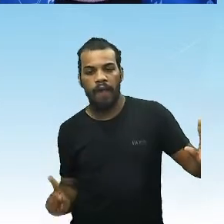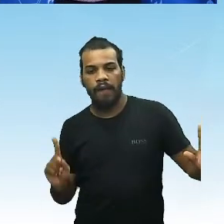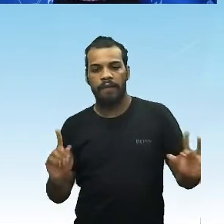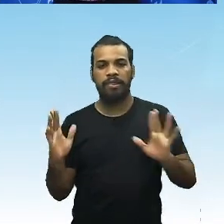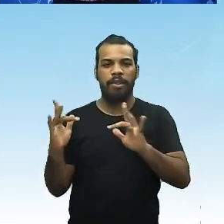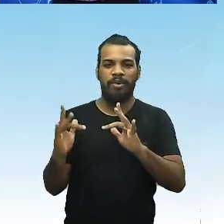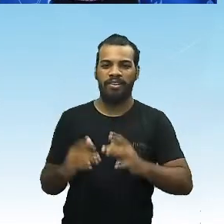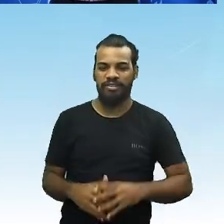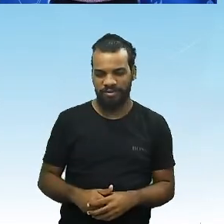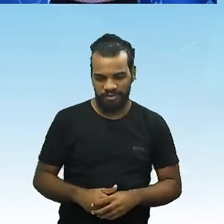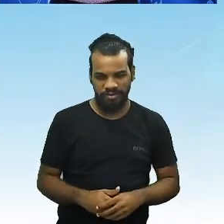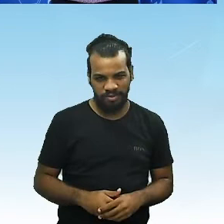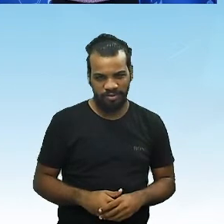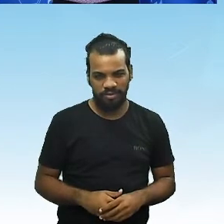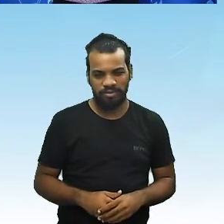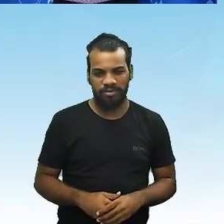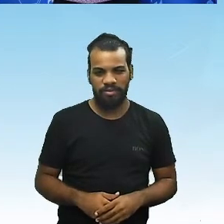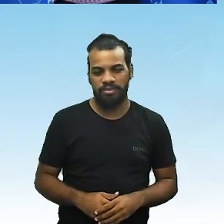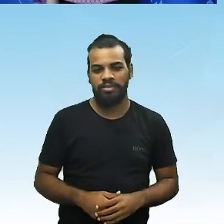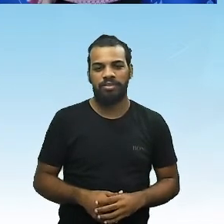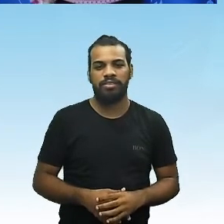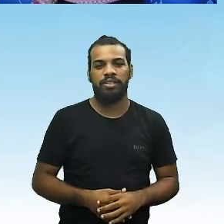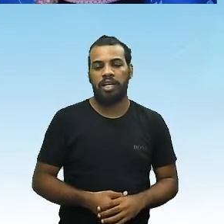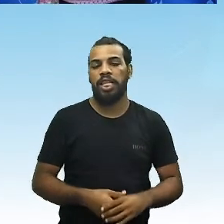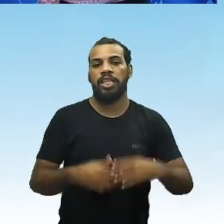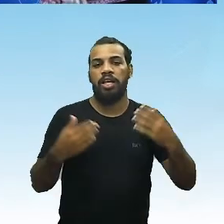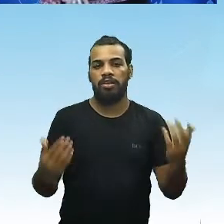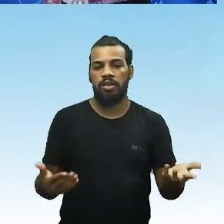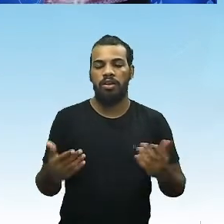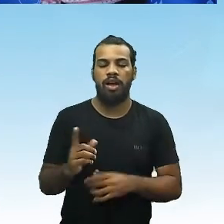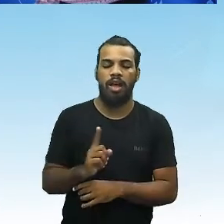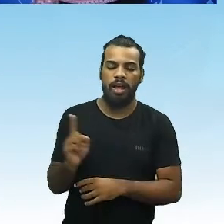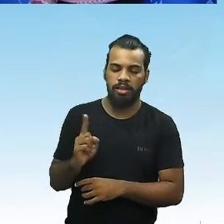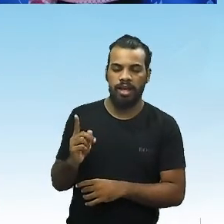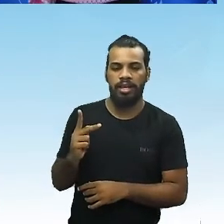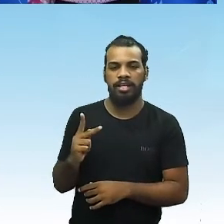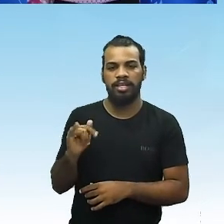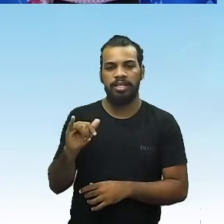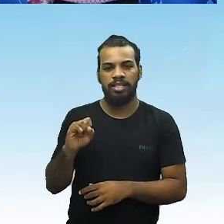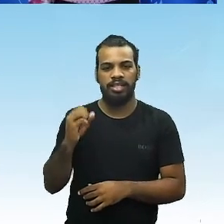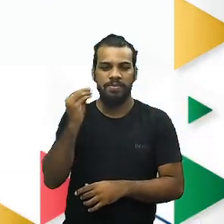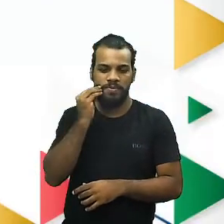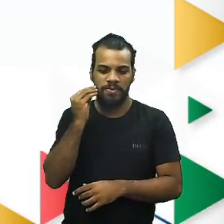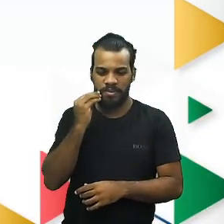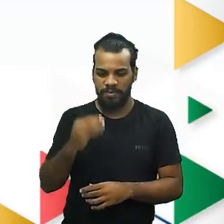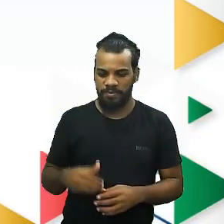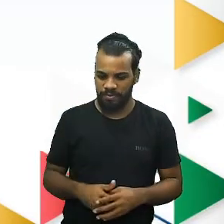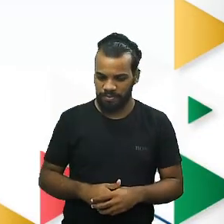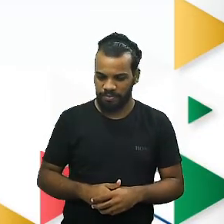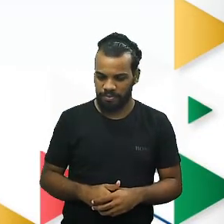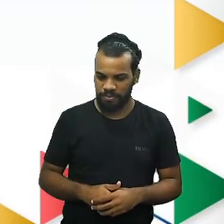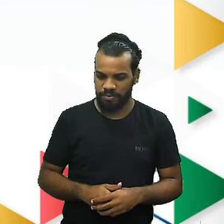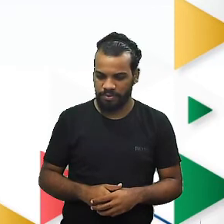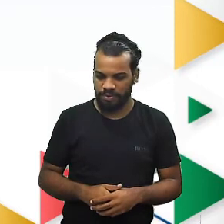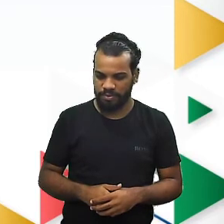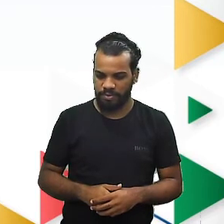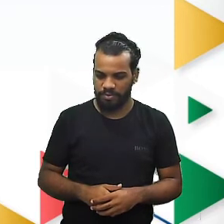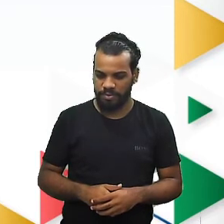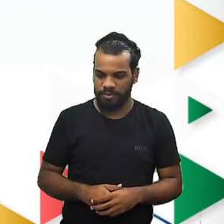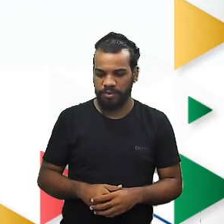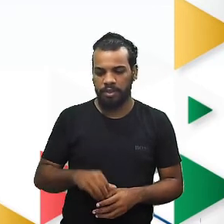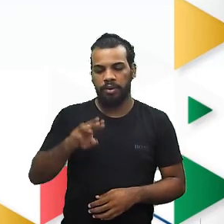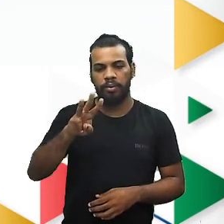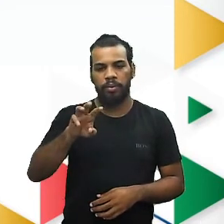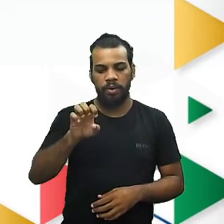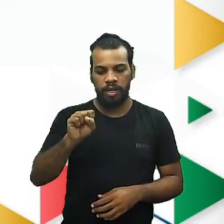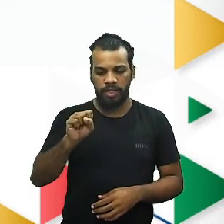enredo, né, de Megera Domada, que foi transformada em Kiss Me Kate. West Side Story, que foi baseada em Romeu e Julieta, que é